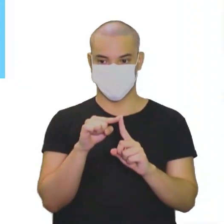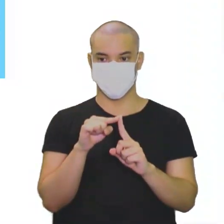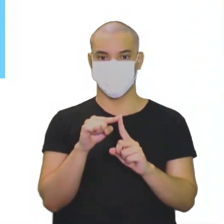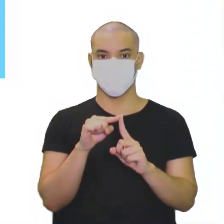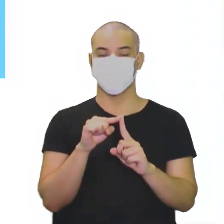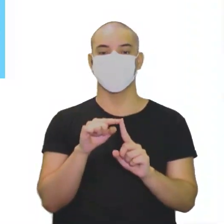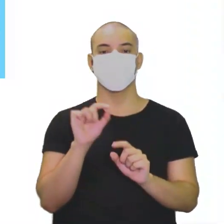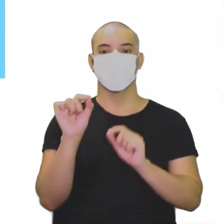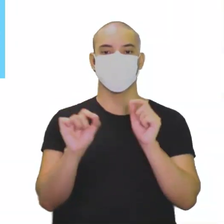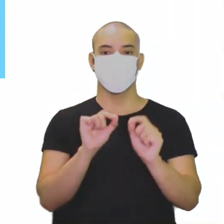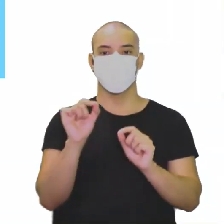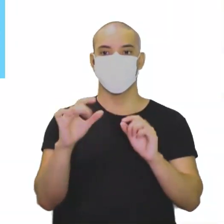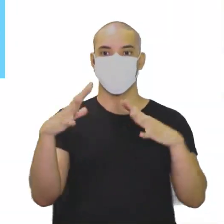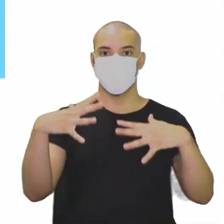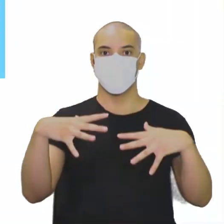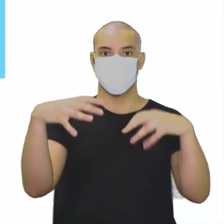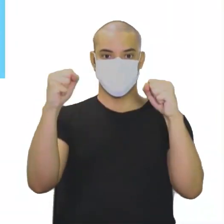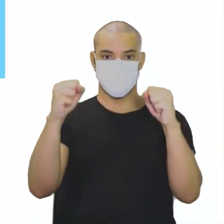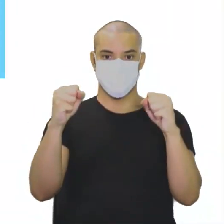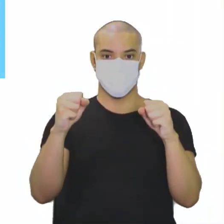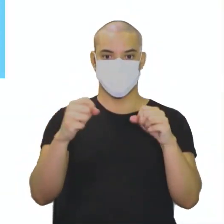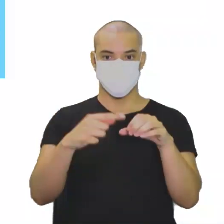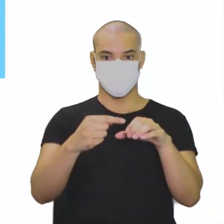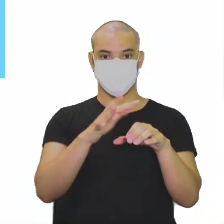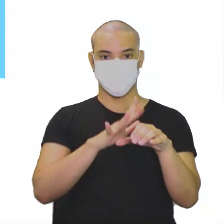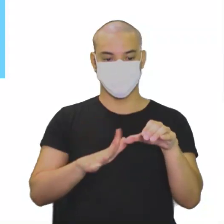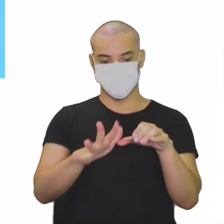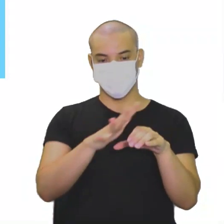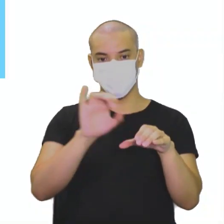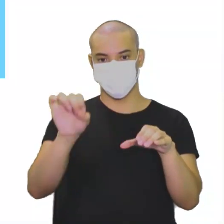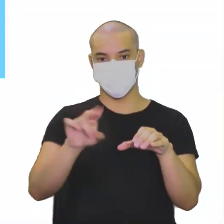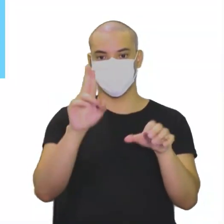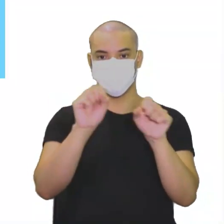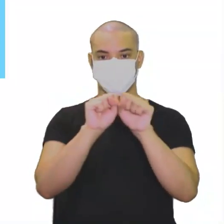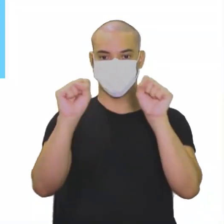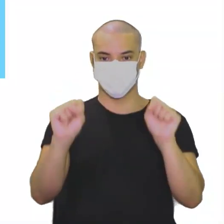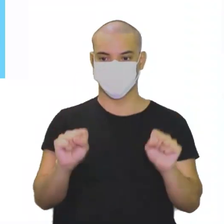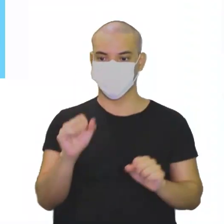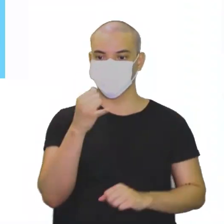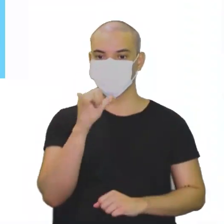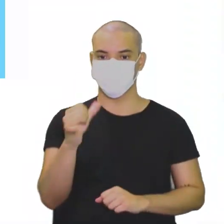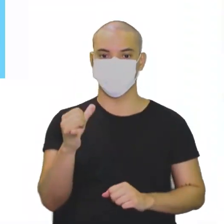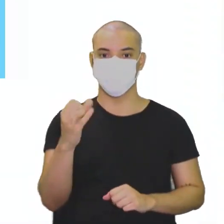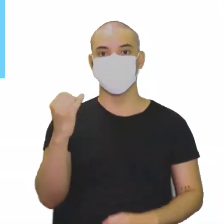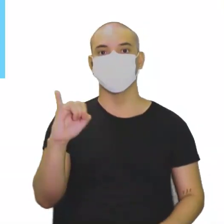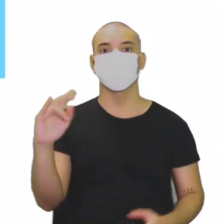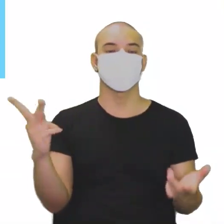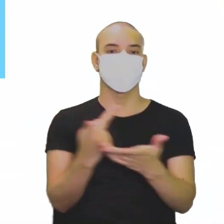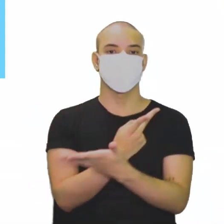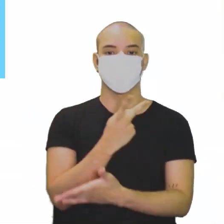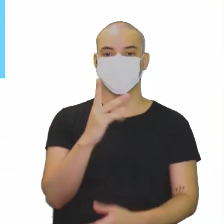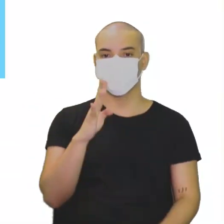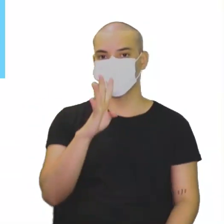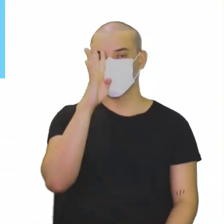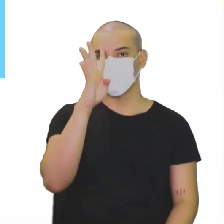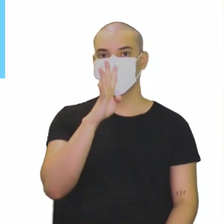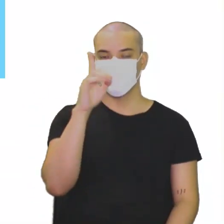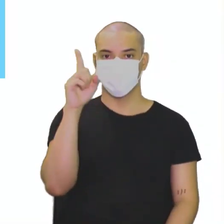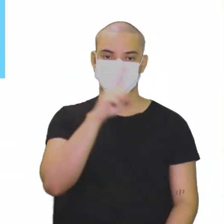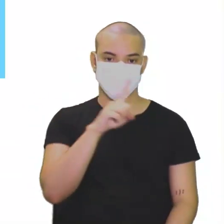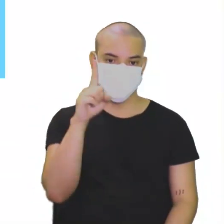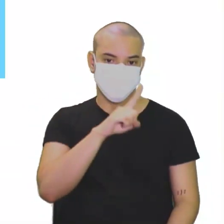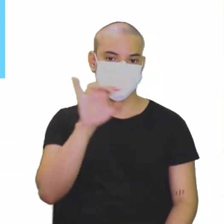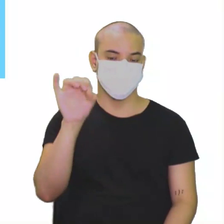de desligar parte do circuito ou do sistema elétrico de potência que se encontra defeituoso